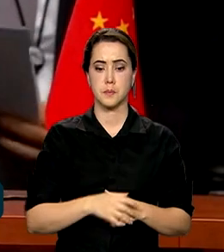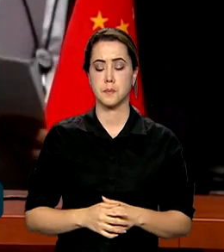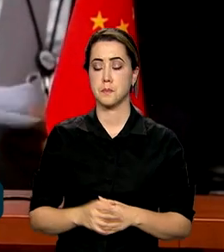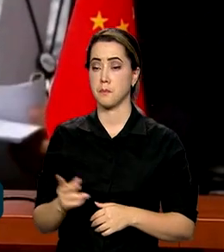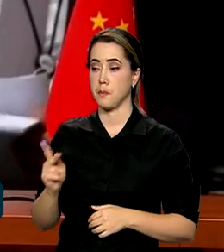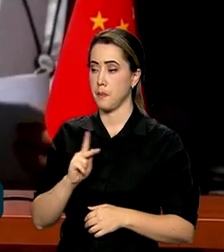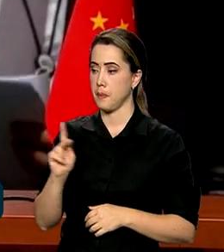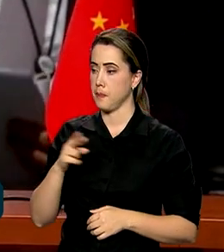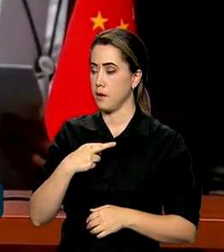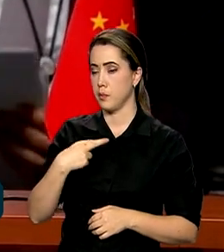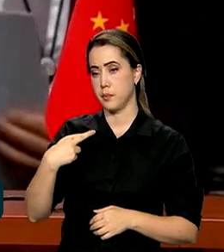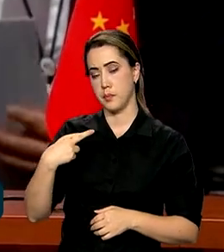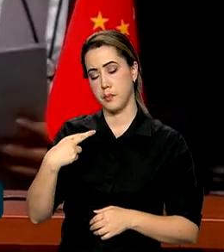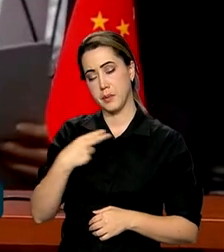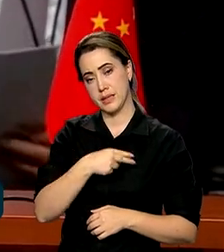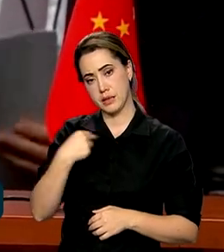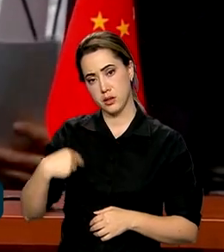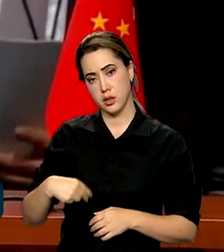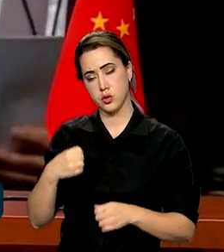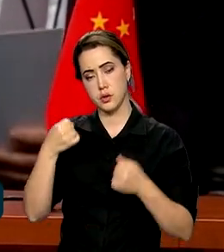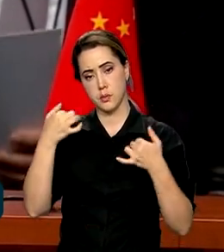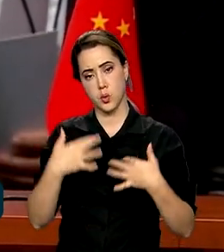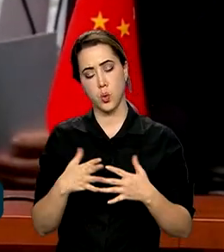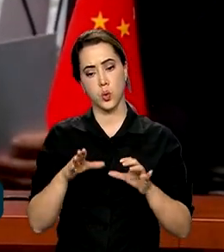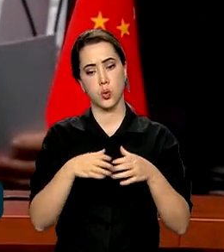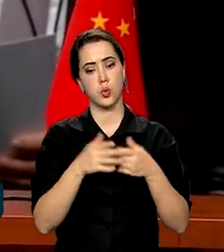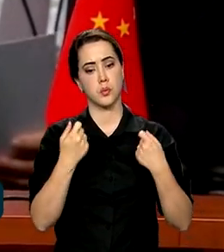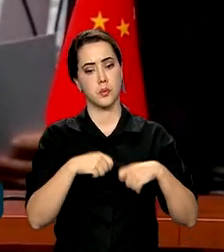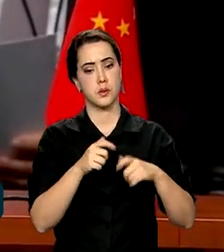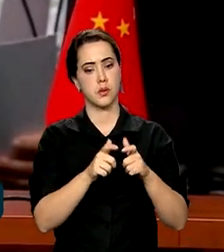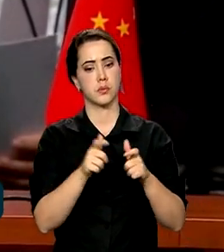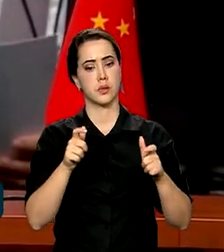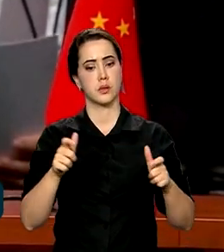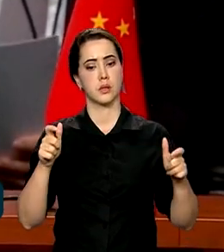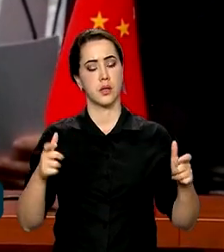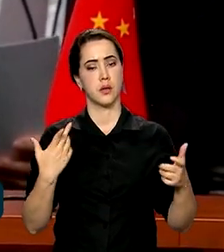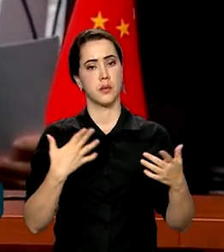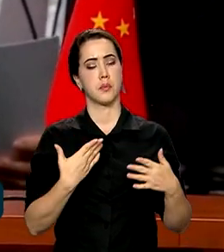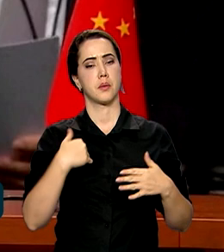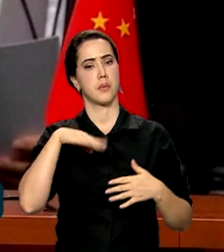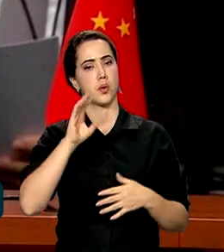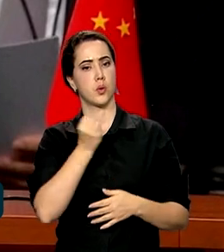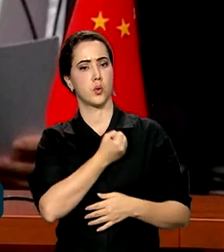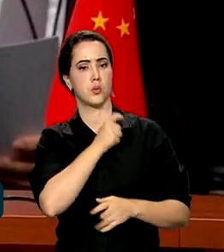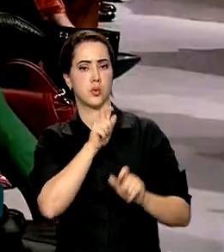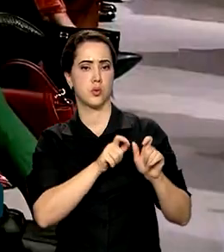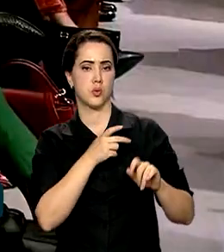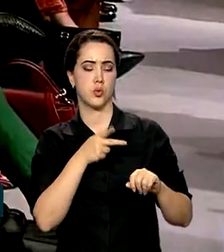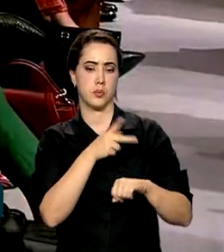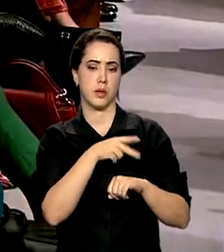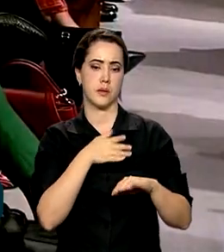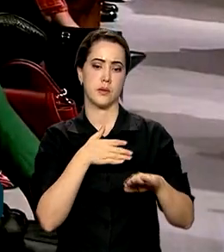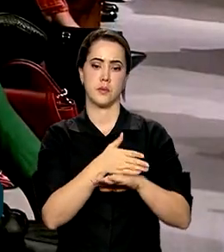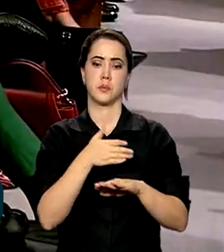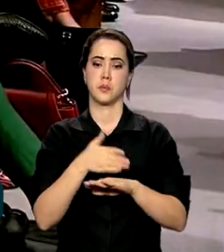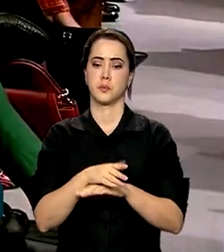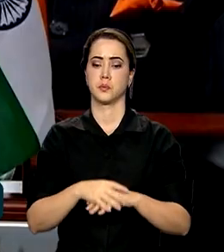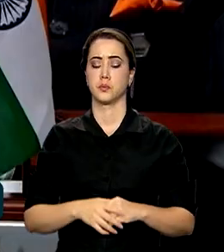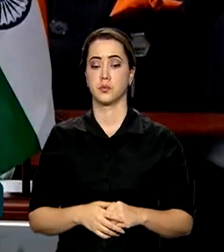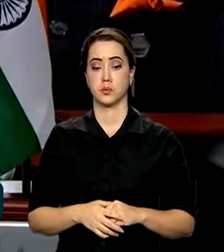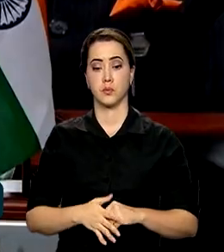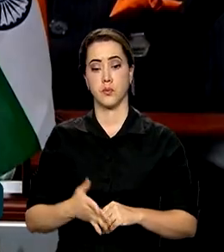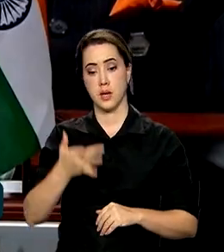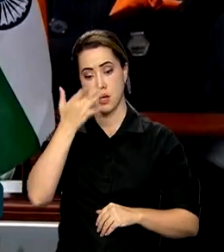Jinping, disse que o grupo precisa acelerar o processo de expansão para incluir o maior número de países. E no dia em que a Índia